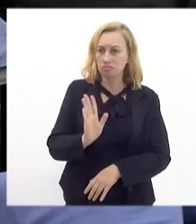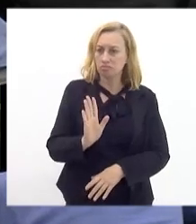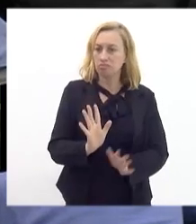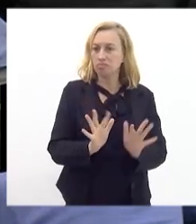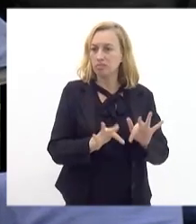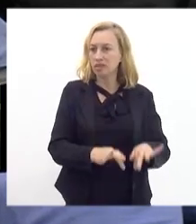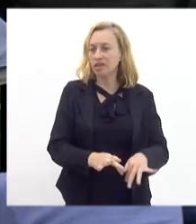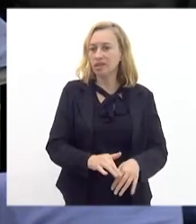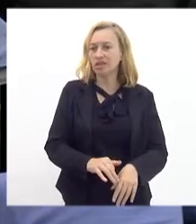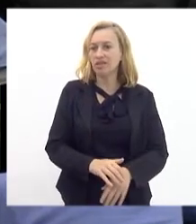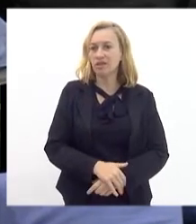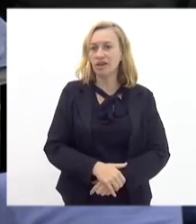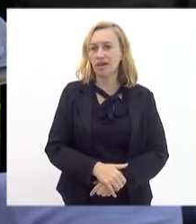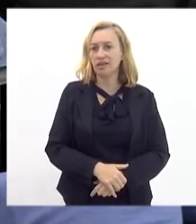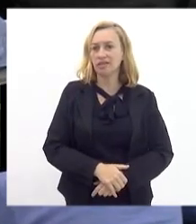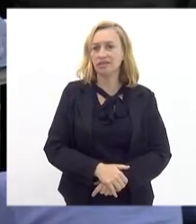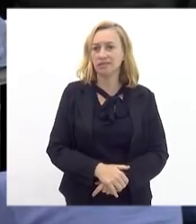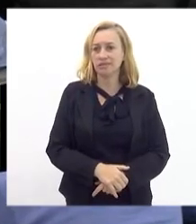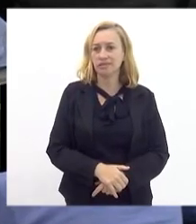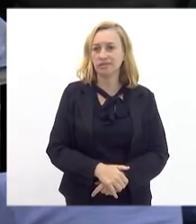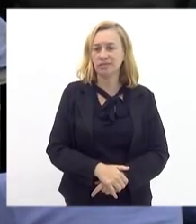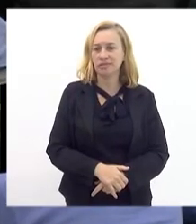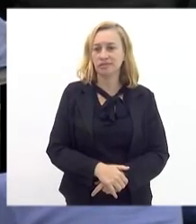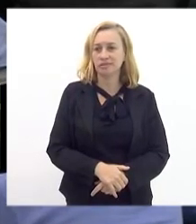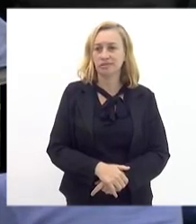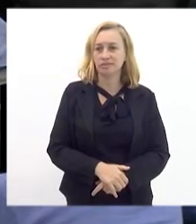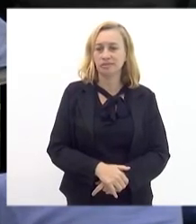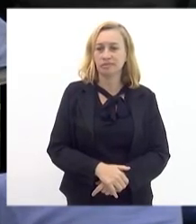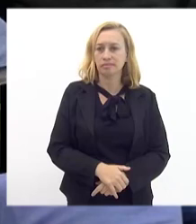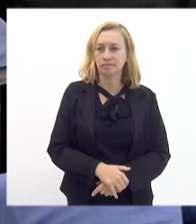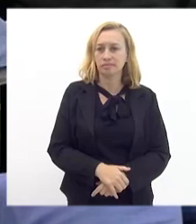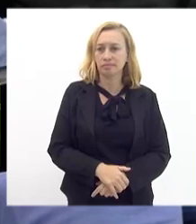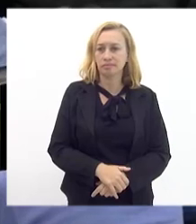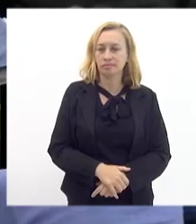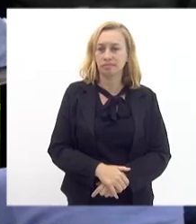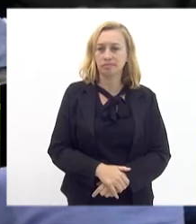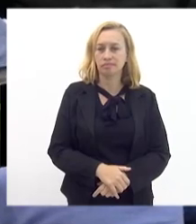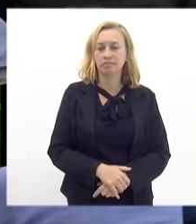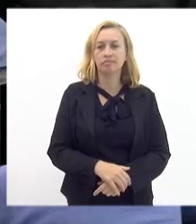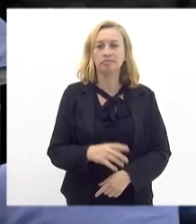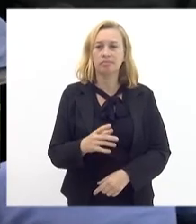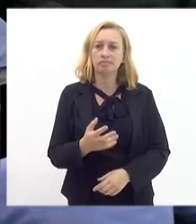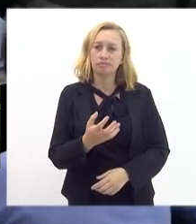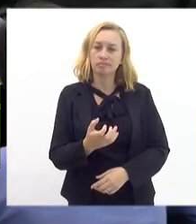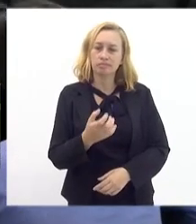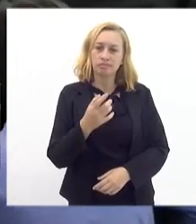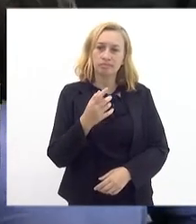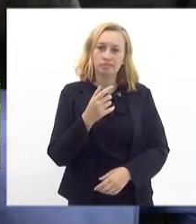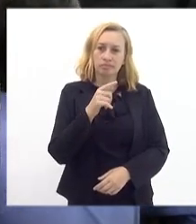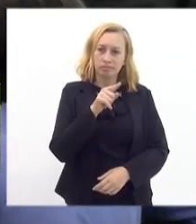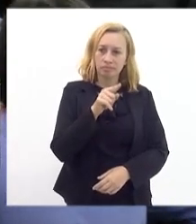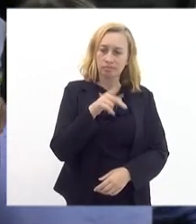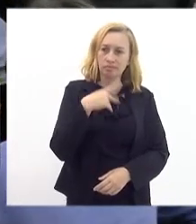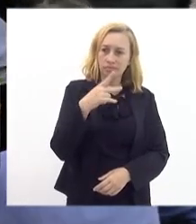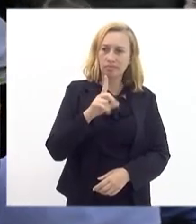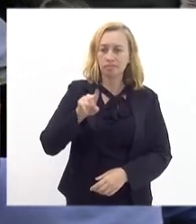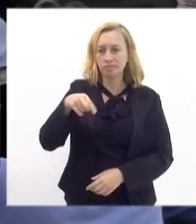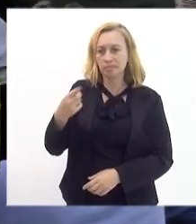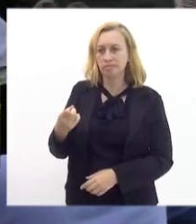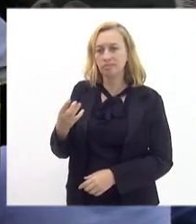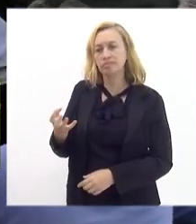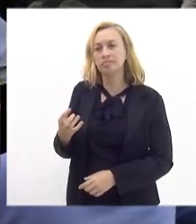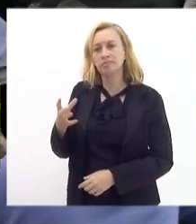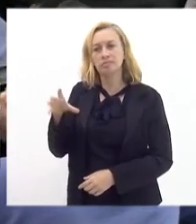tudo isso que Deputado tem duas perguntas e depois vou passar para o Gustavo quero ouvir também o nosso procurador que tá aqui do ministério